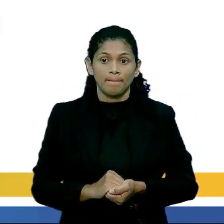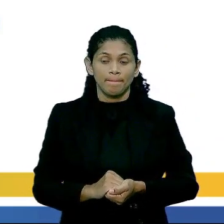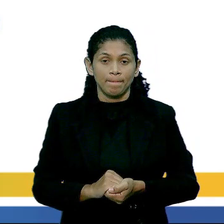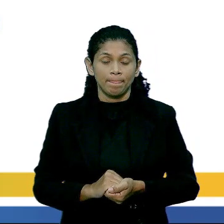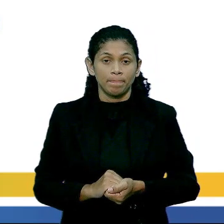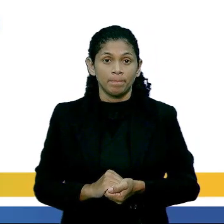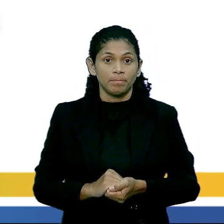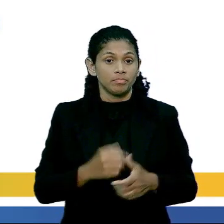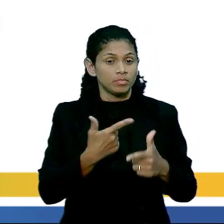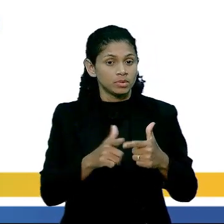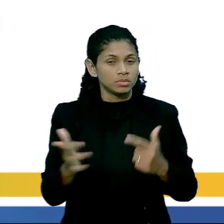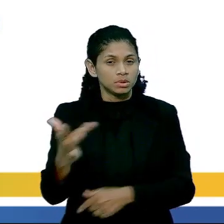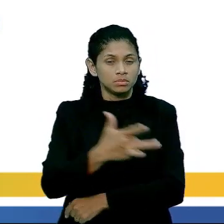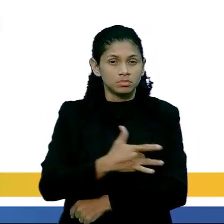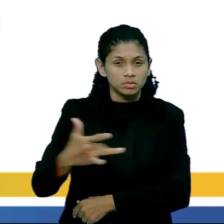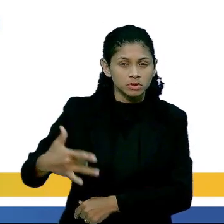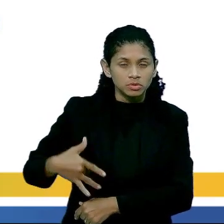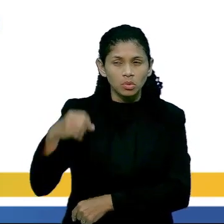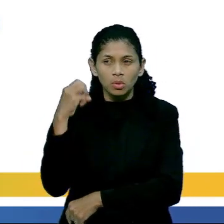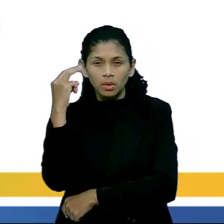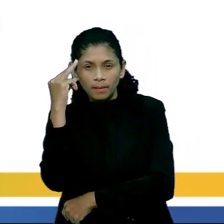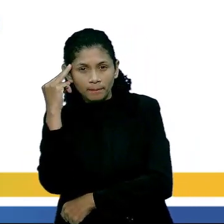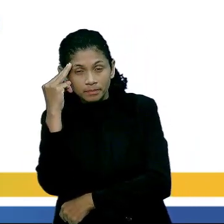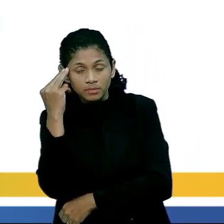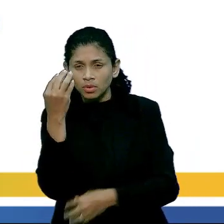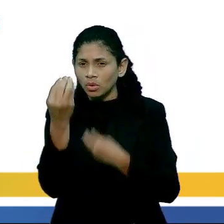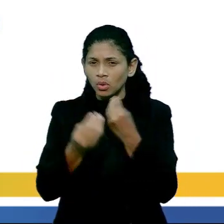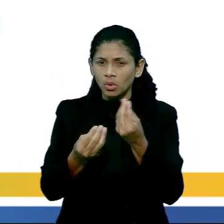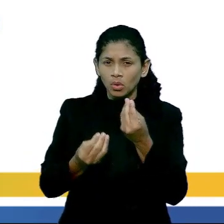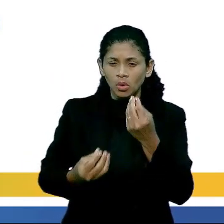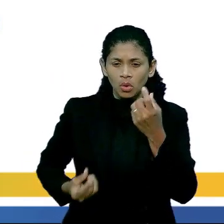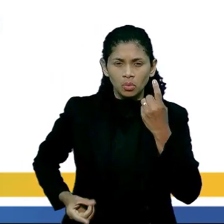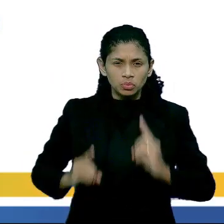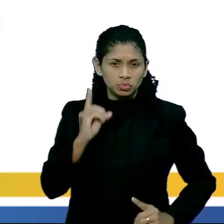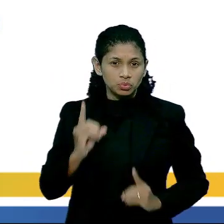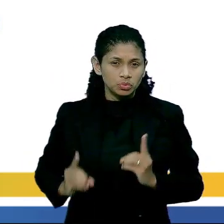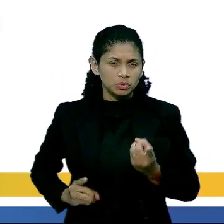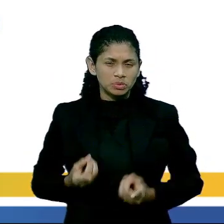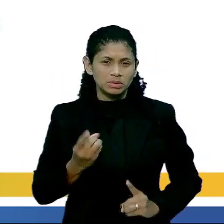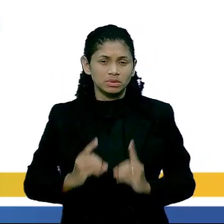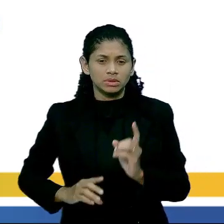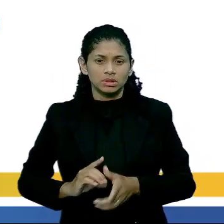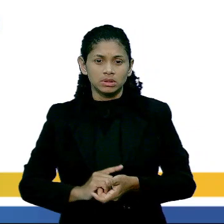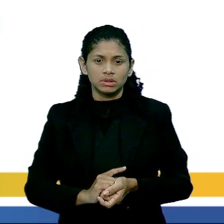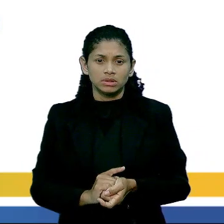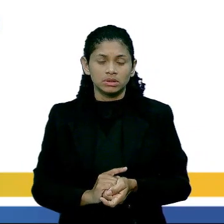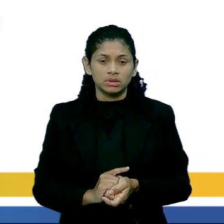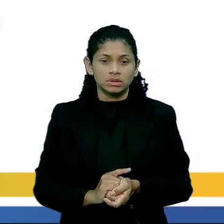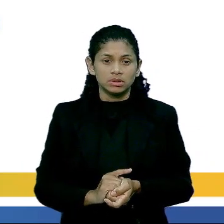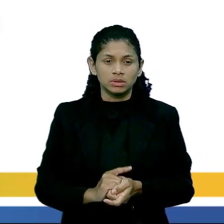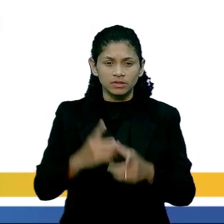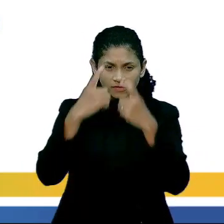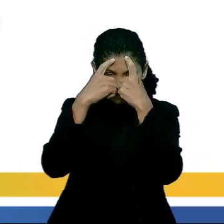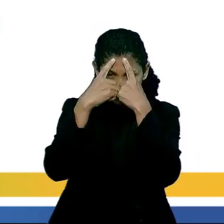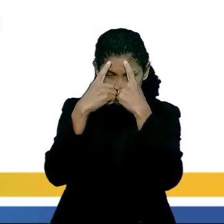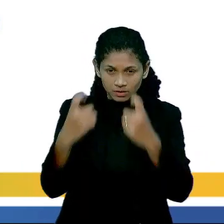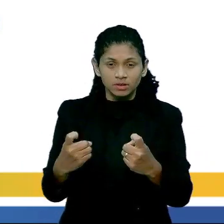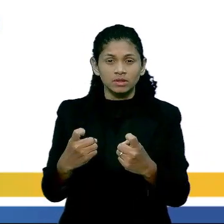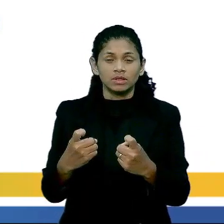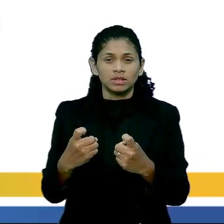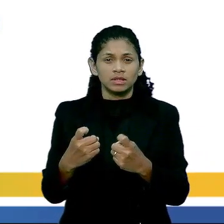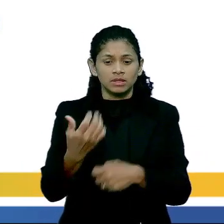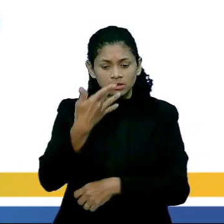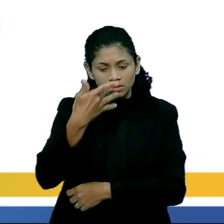ou seja problemas de saúde mental como depressão esquizofrenia abuso na infância e etc